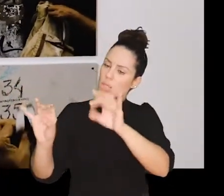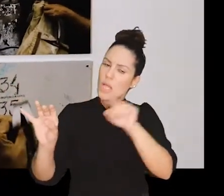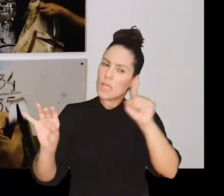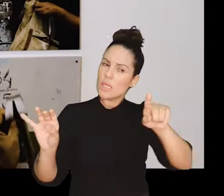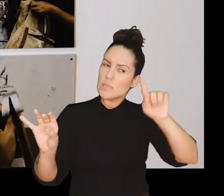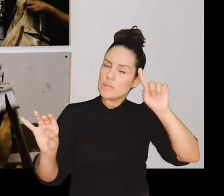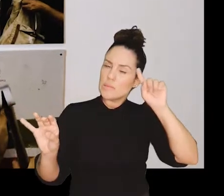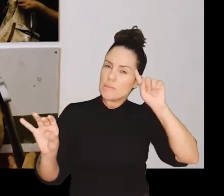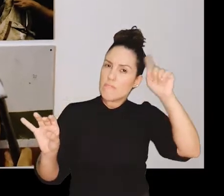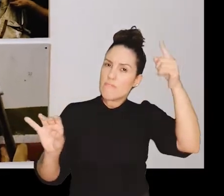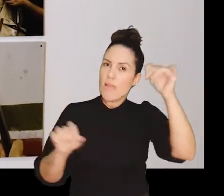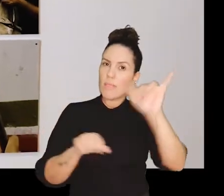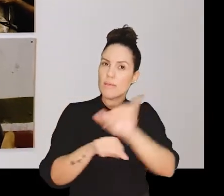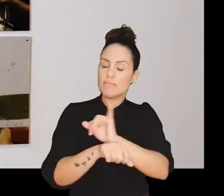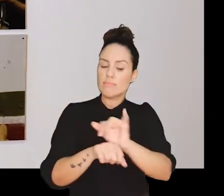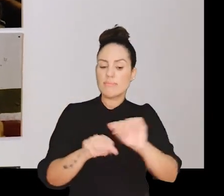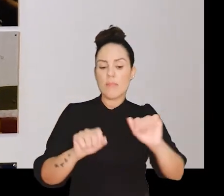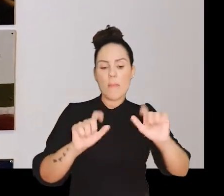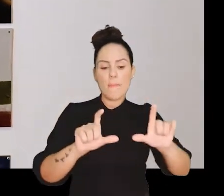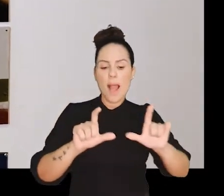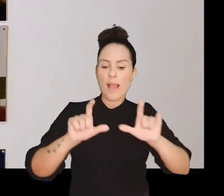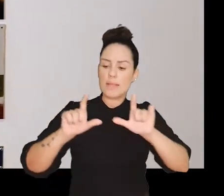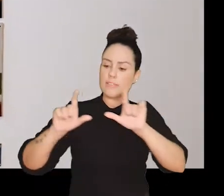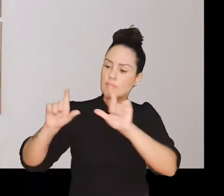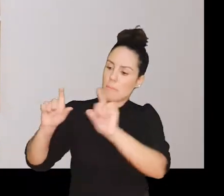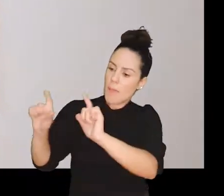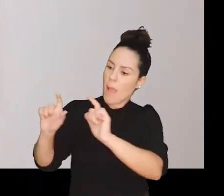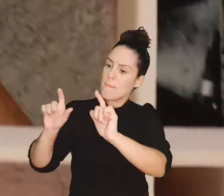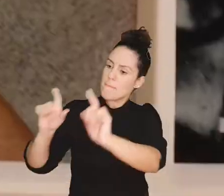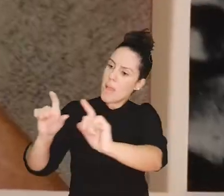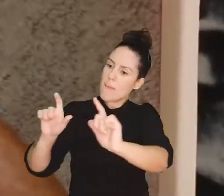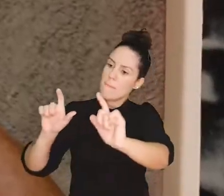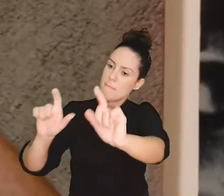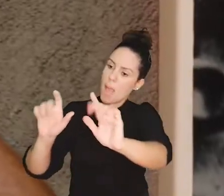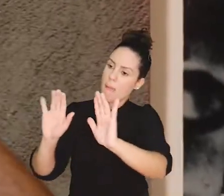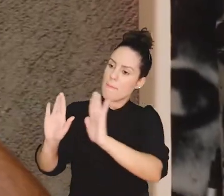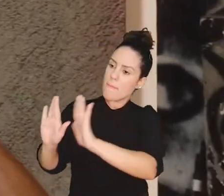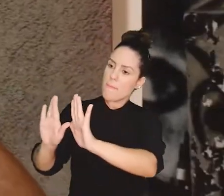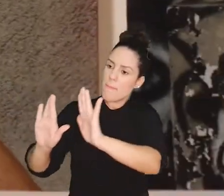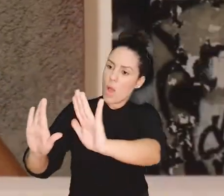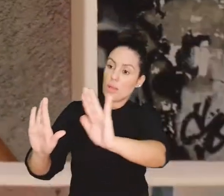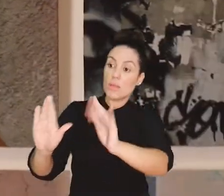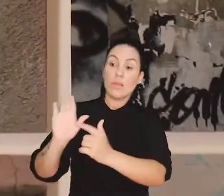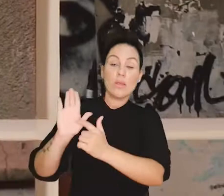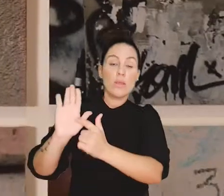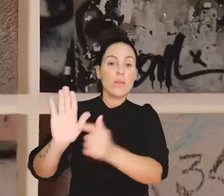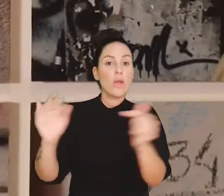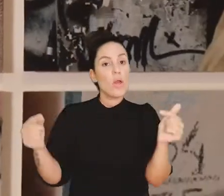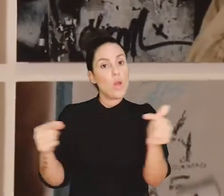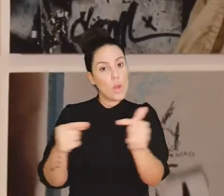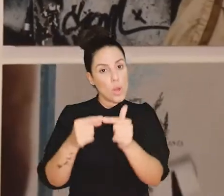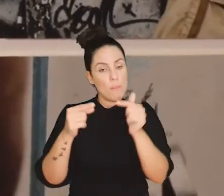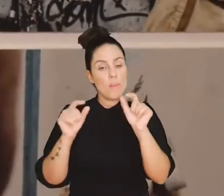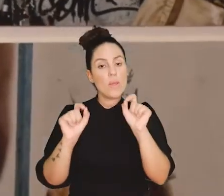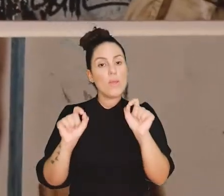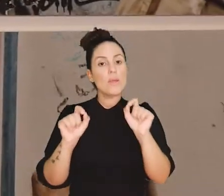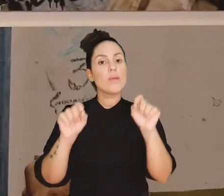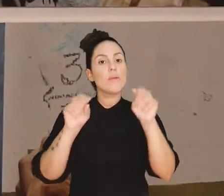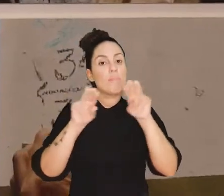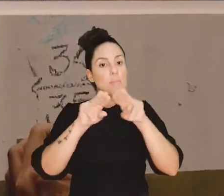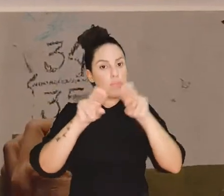placas de patrimônio do Museu de Arte do Espírito Santo, se apropria, como se os entornos da cidade também